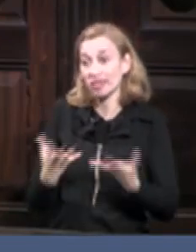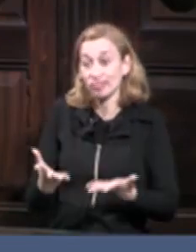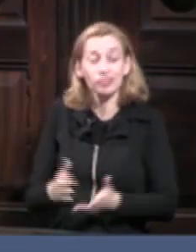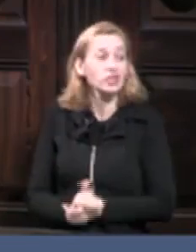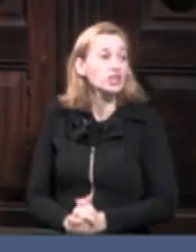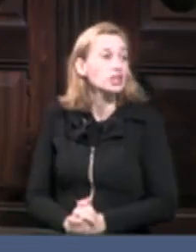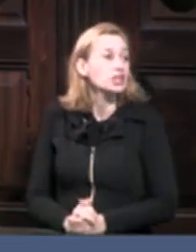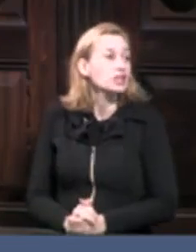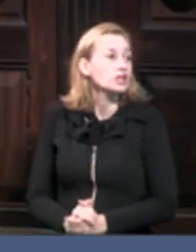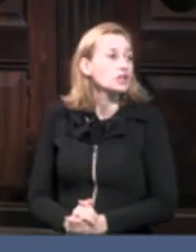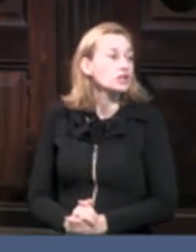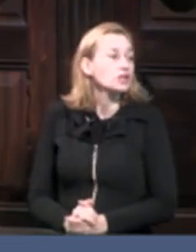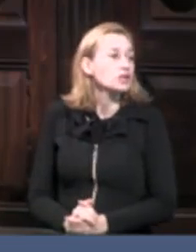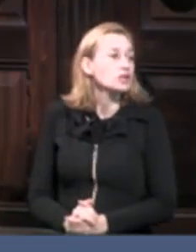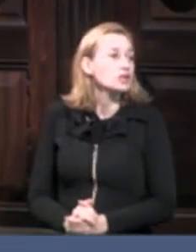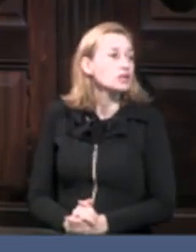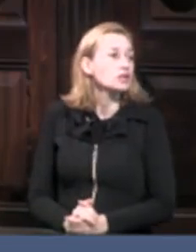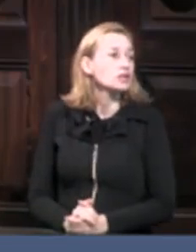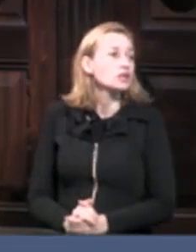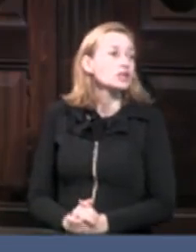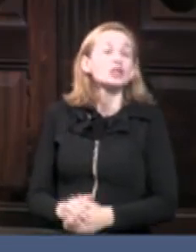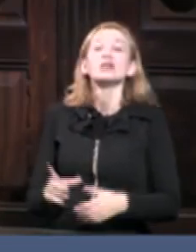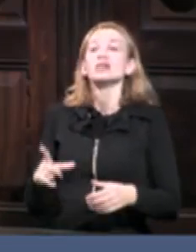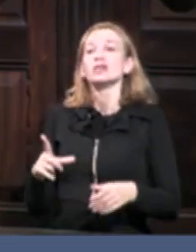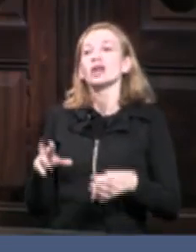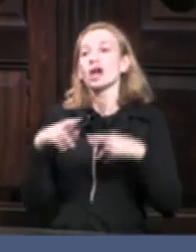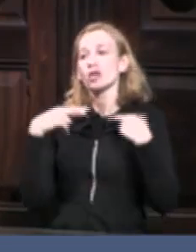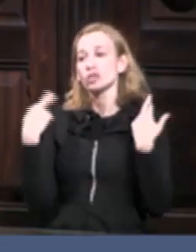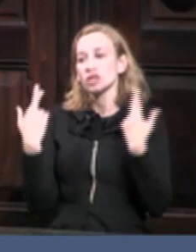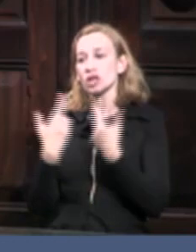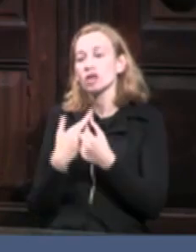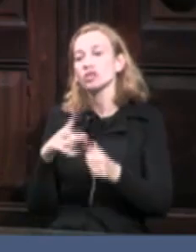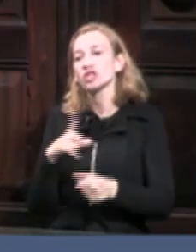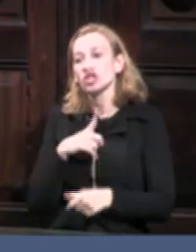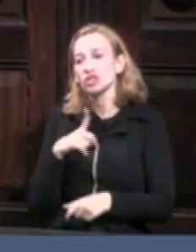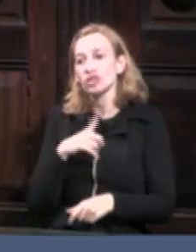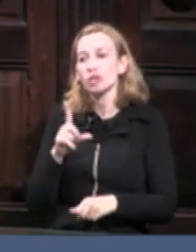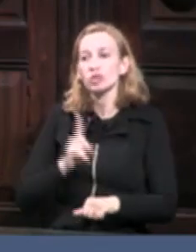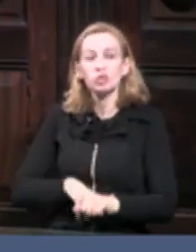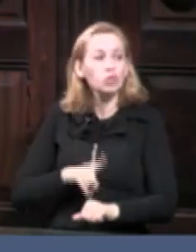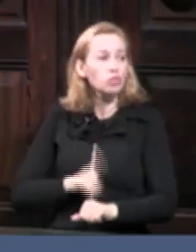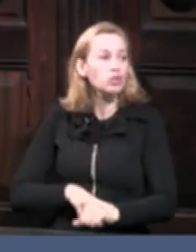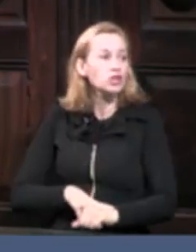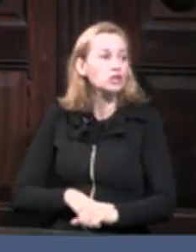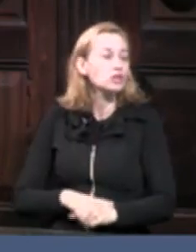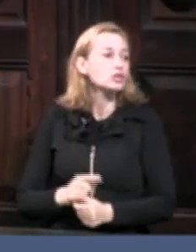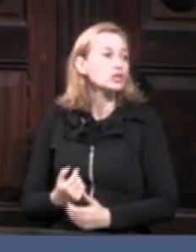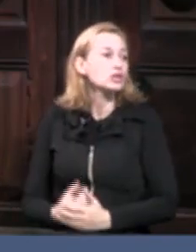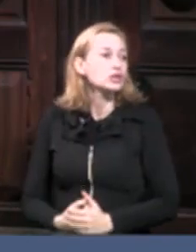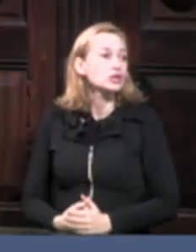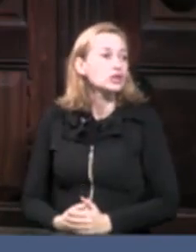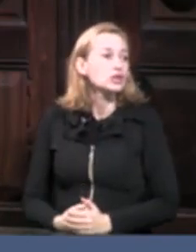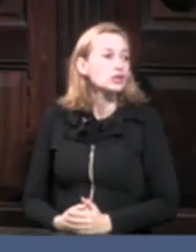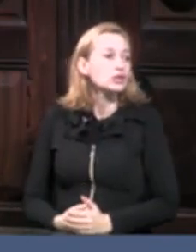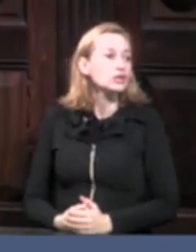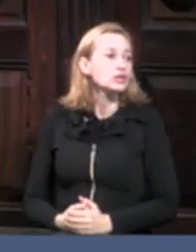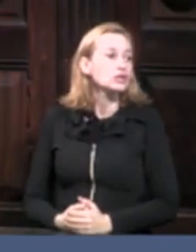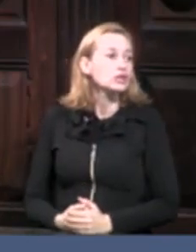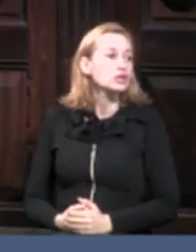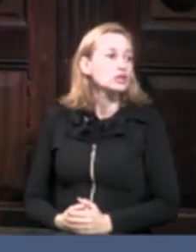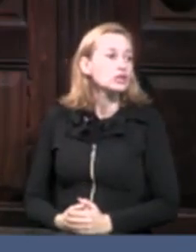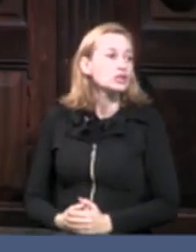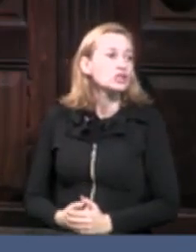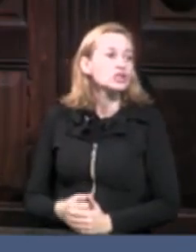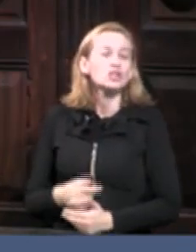através, inclusive, desses encontros que tivemos nesse período no interior do estado e ao longo do ano, e, inclusive, já foi fruto